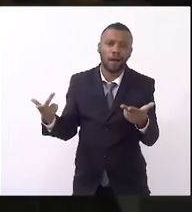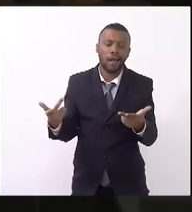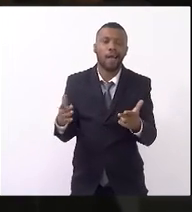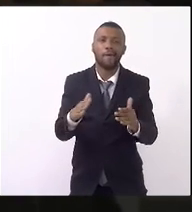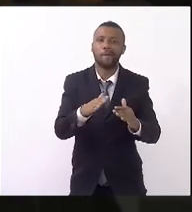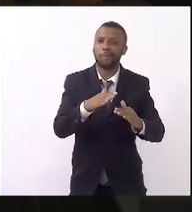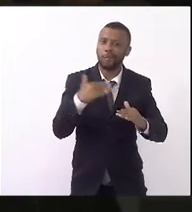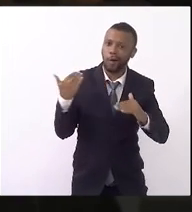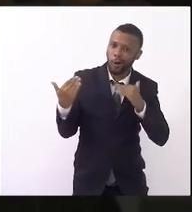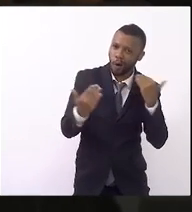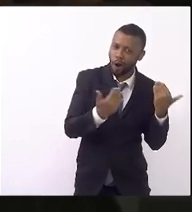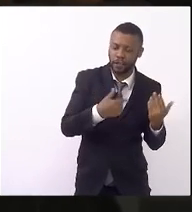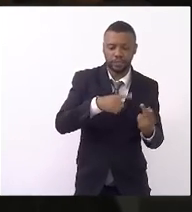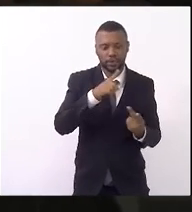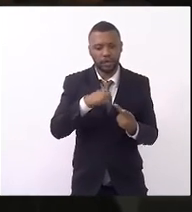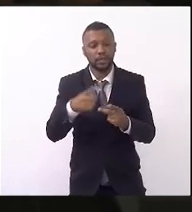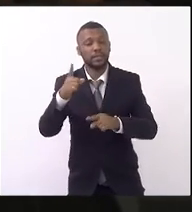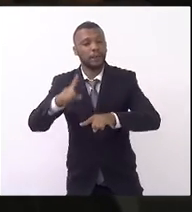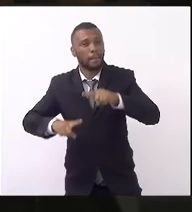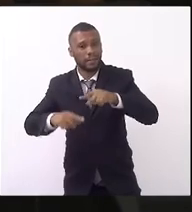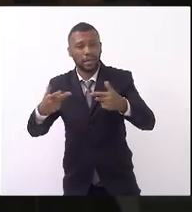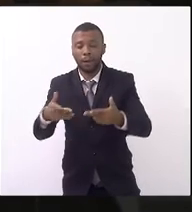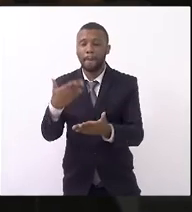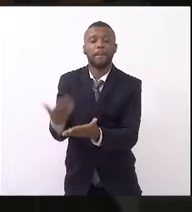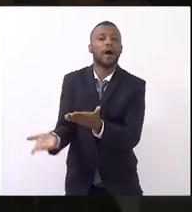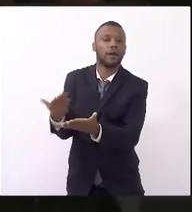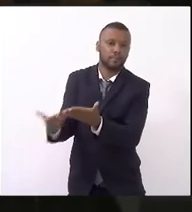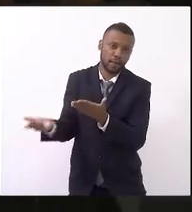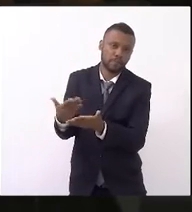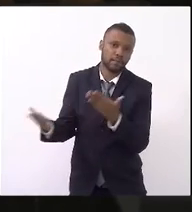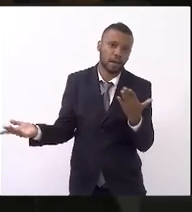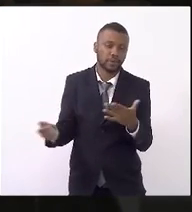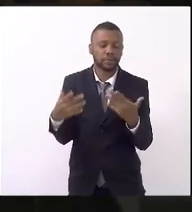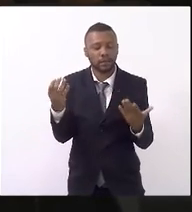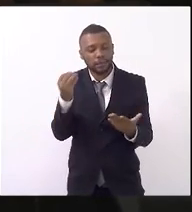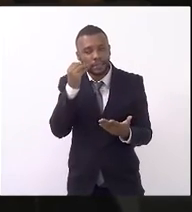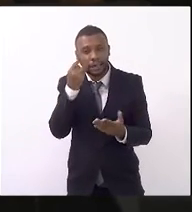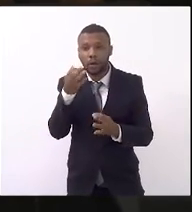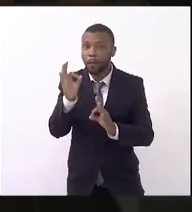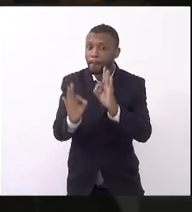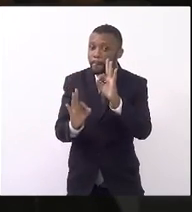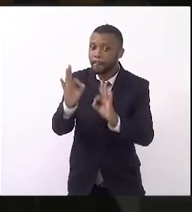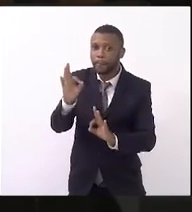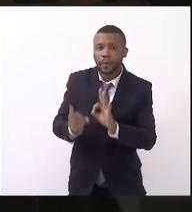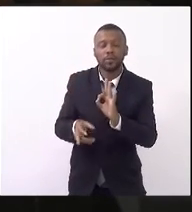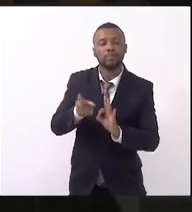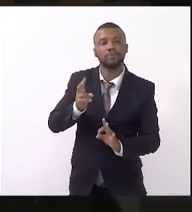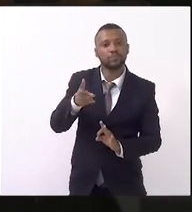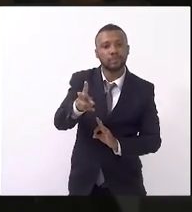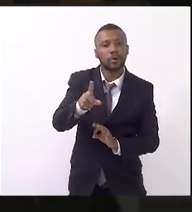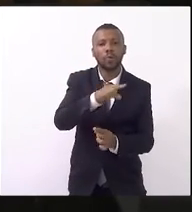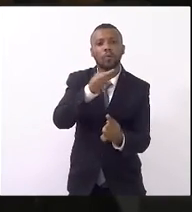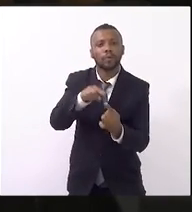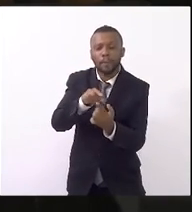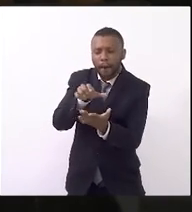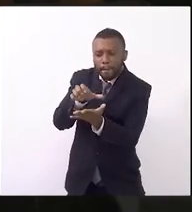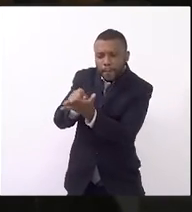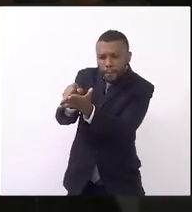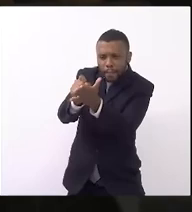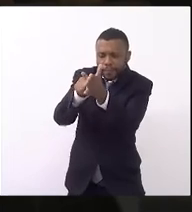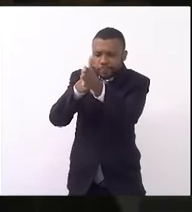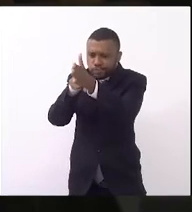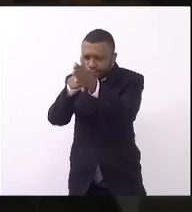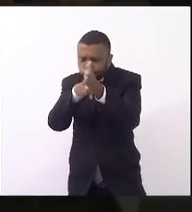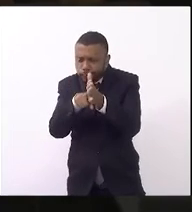de vida. Porque precisaria um plano continuado de mapeamento geológico,